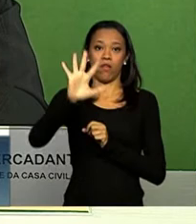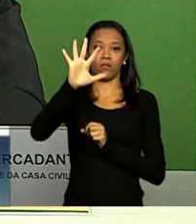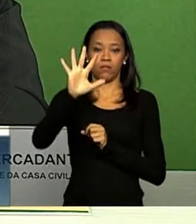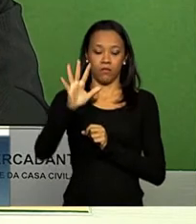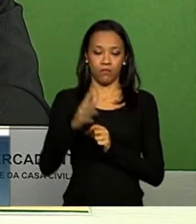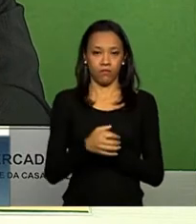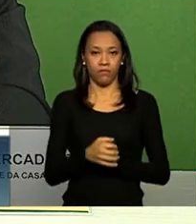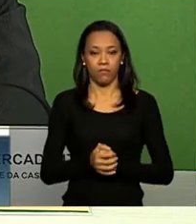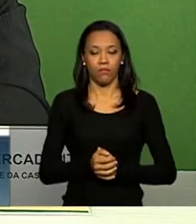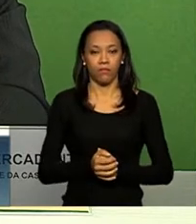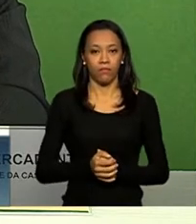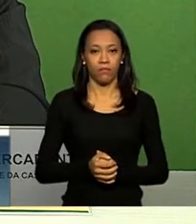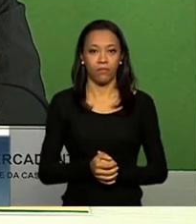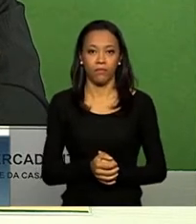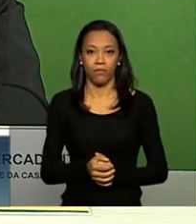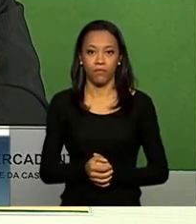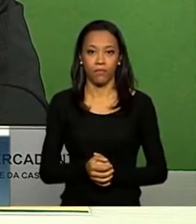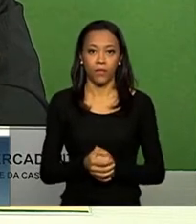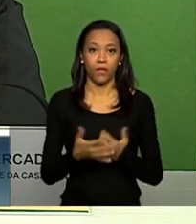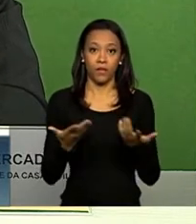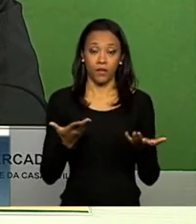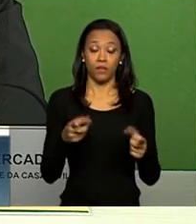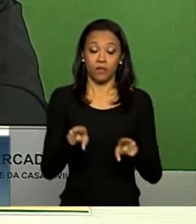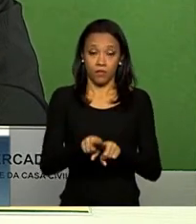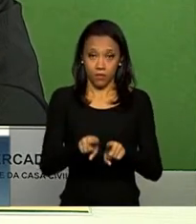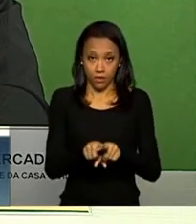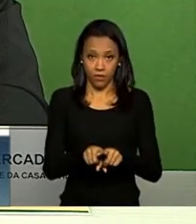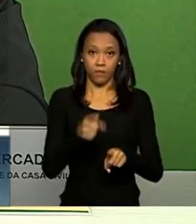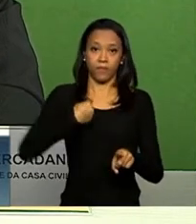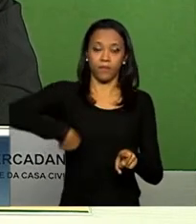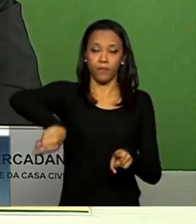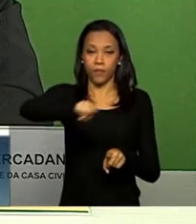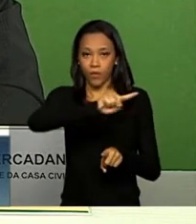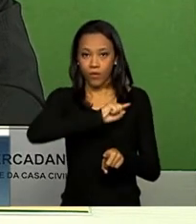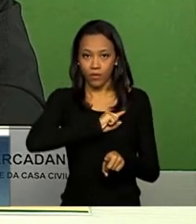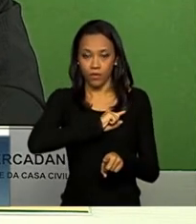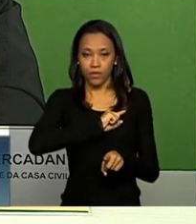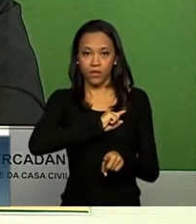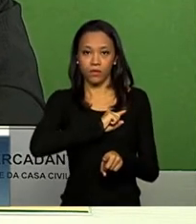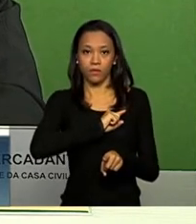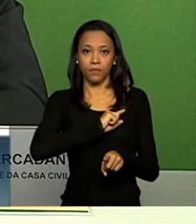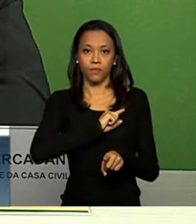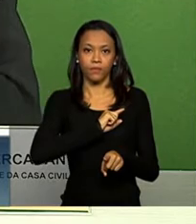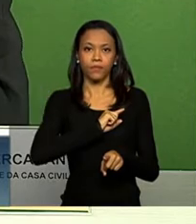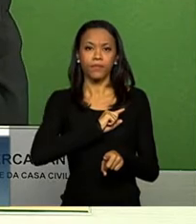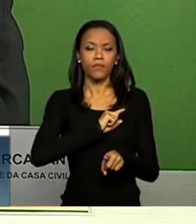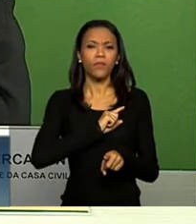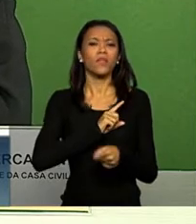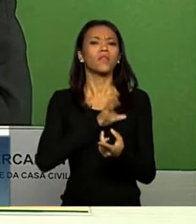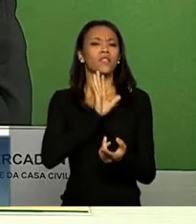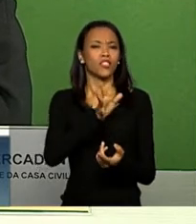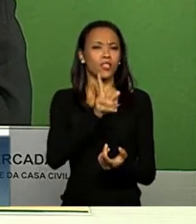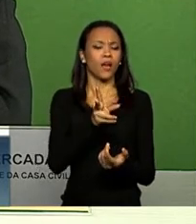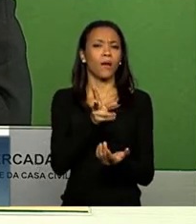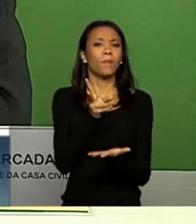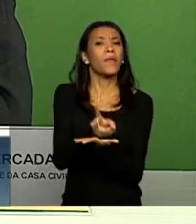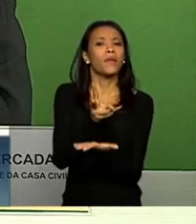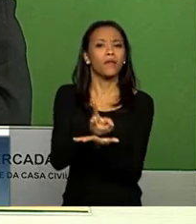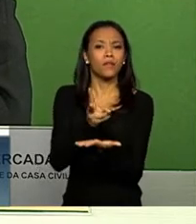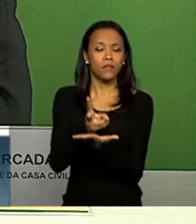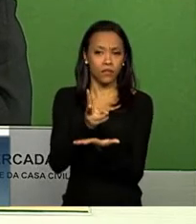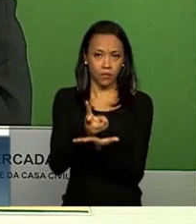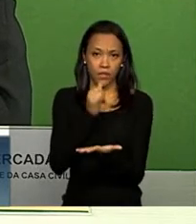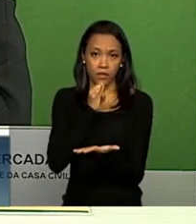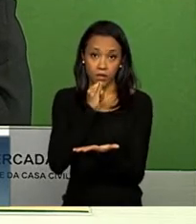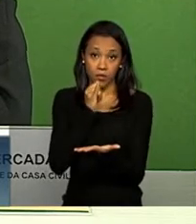rediscutido. E, além disso, nós, a exemplo do que já existe no SISU, no SISUTEC,